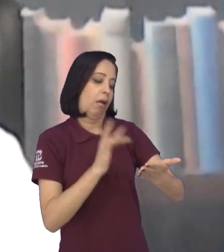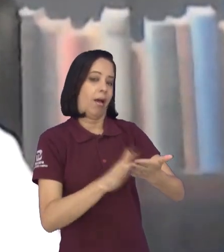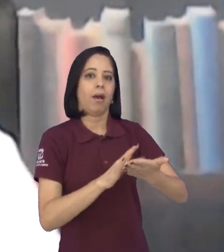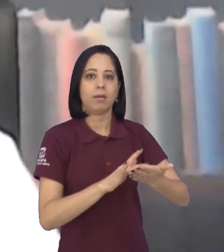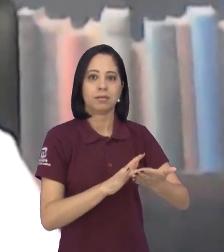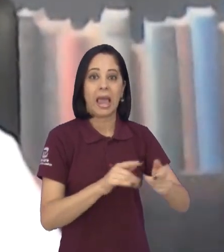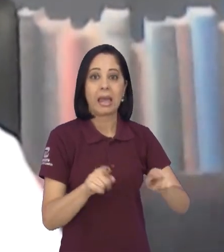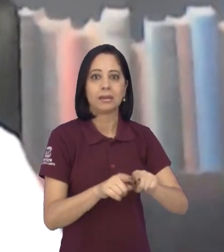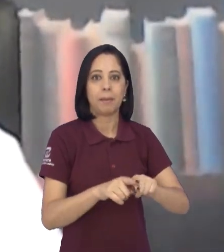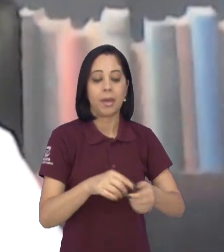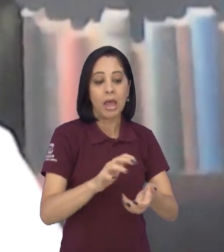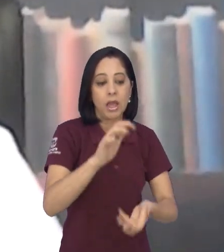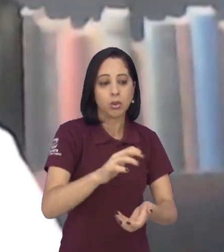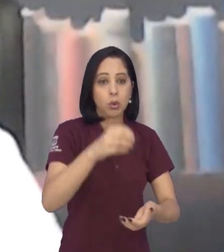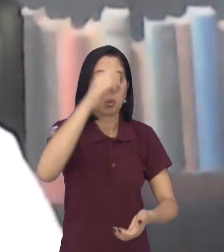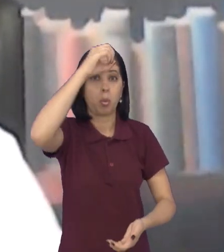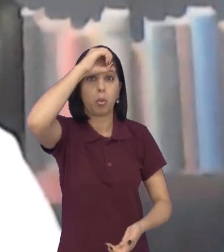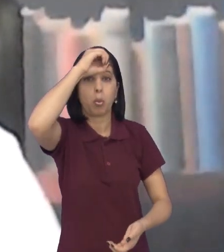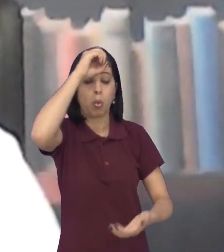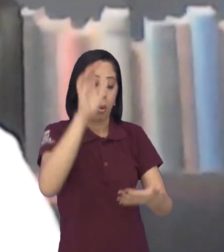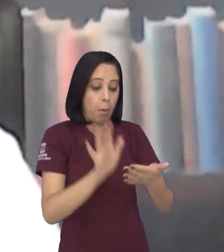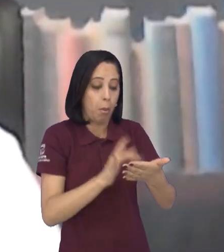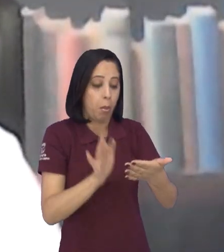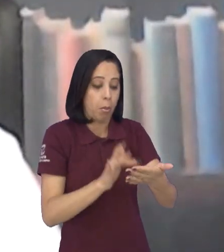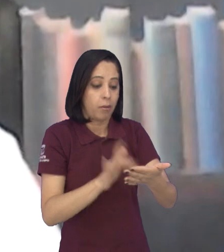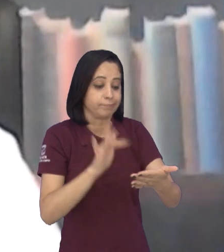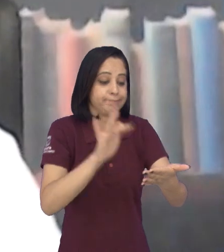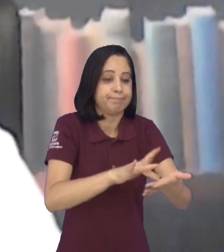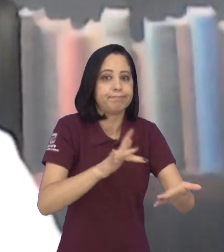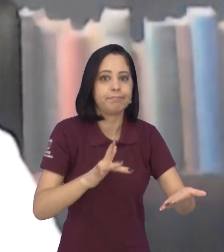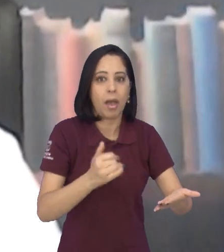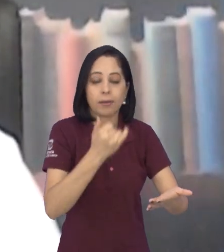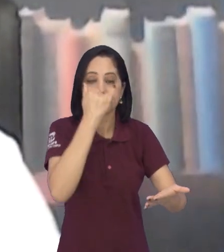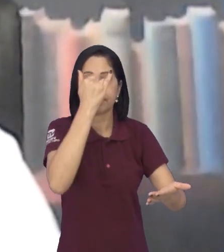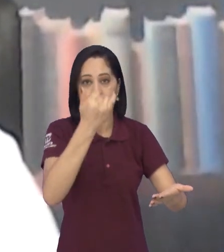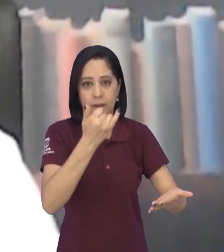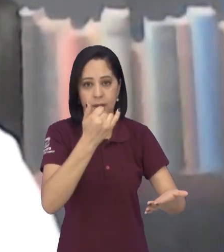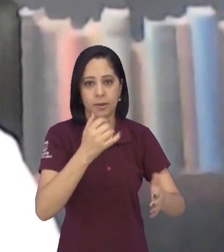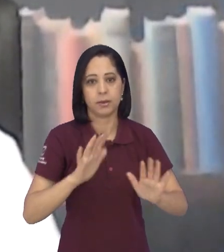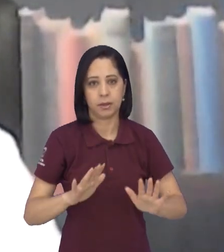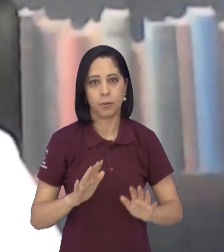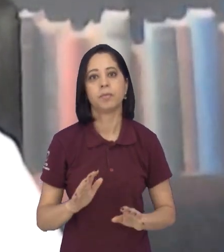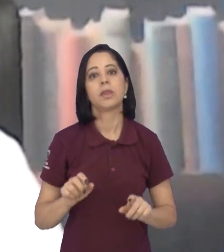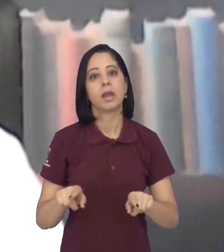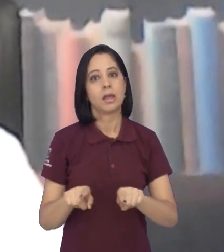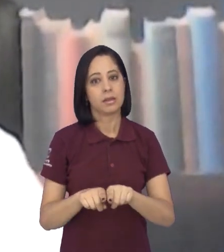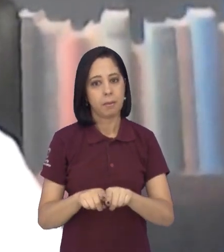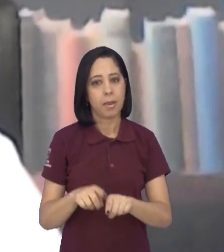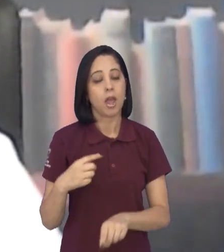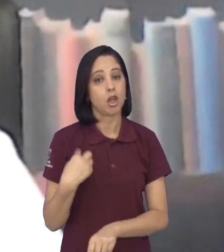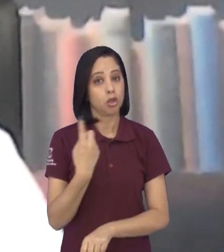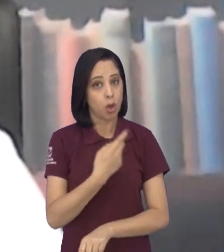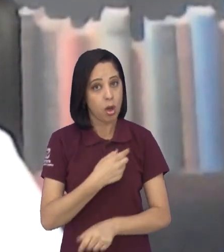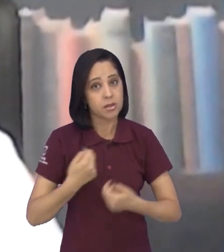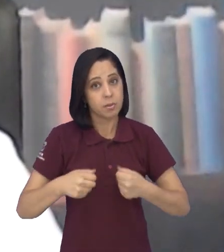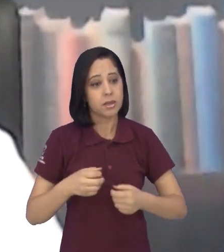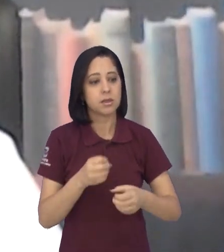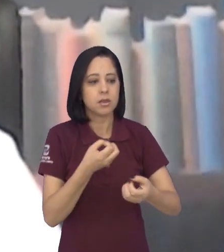que compete a nós, pessoas mais instruídas, que nós possamos abertamente